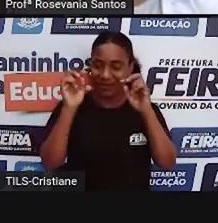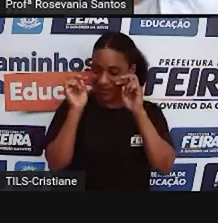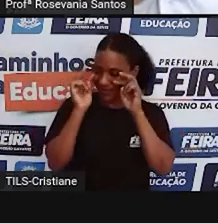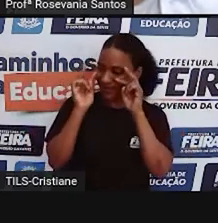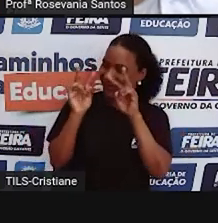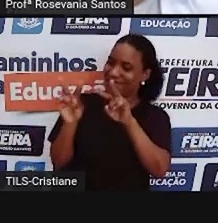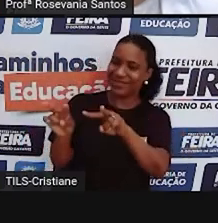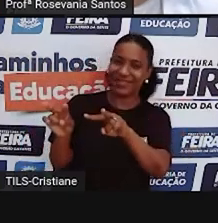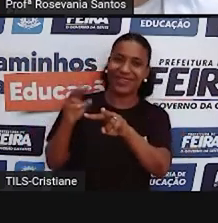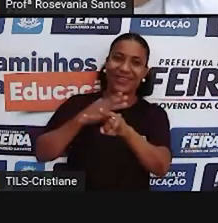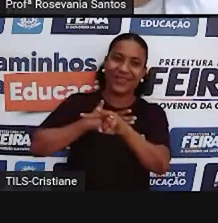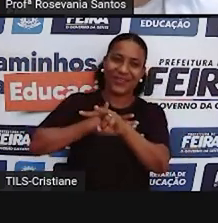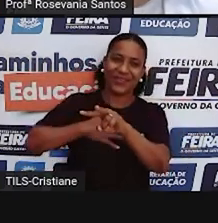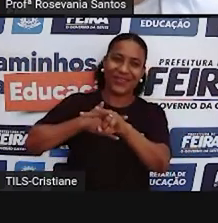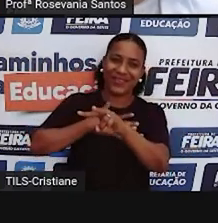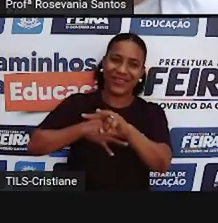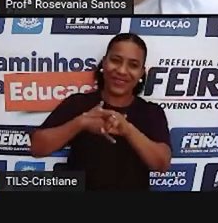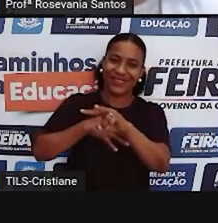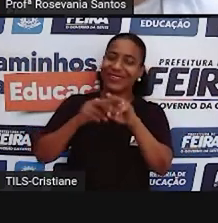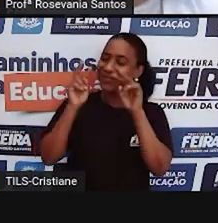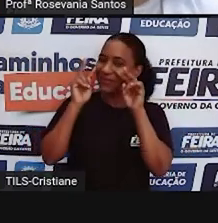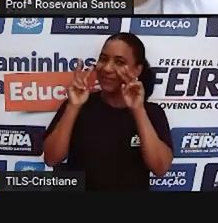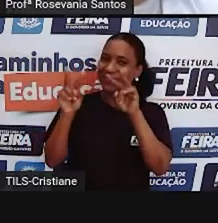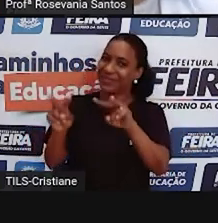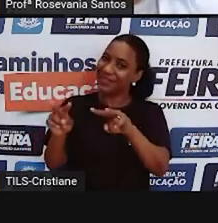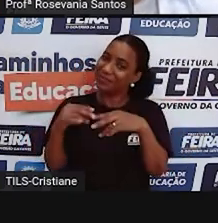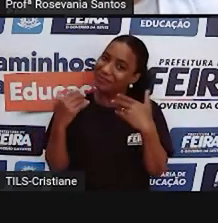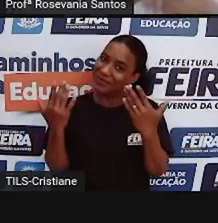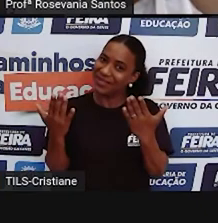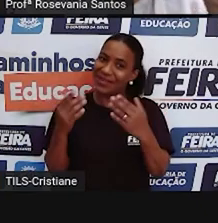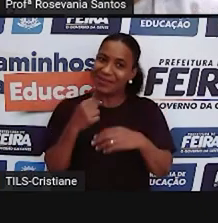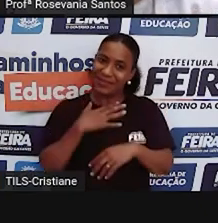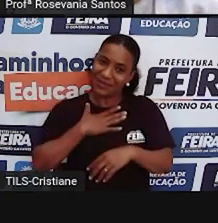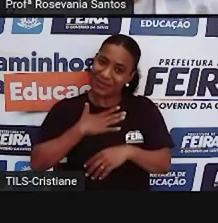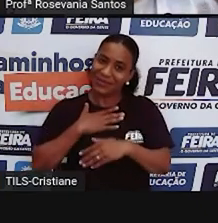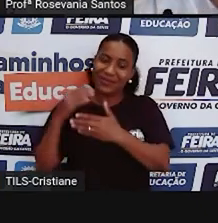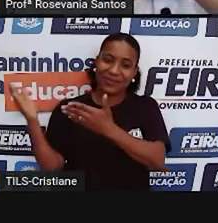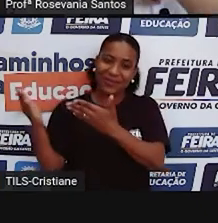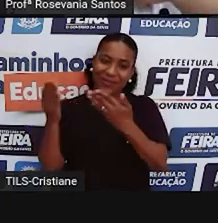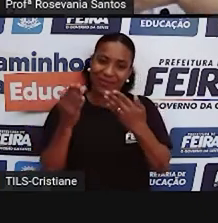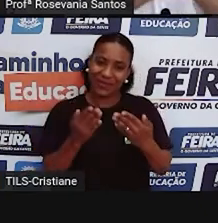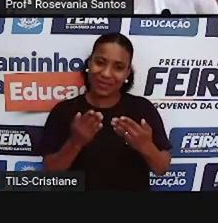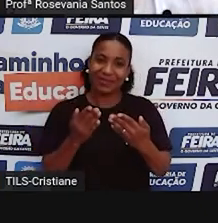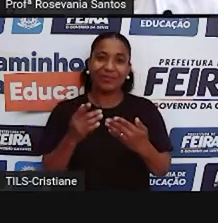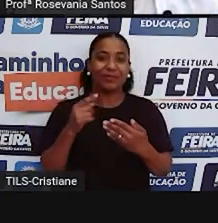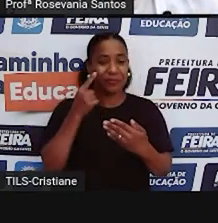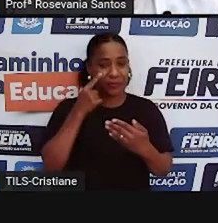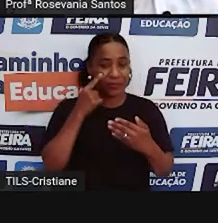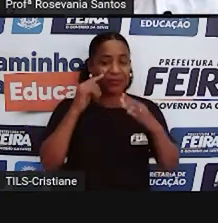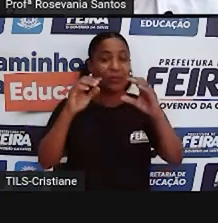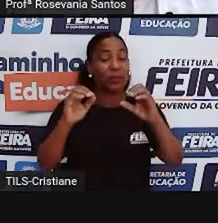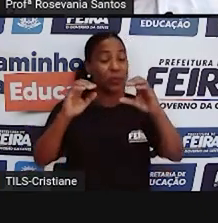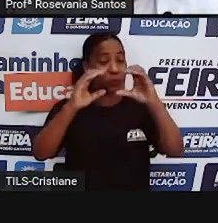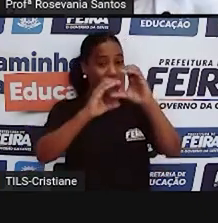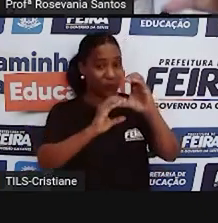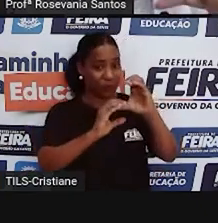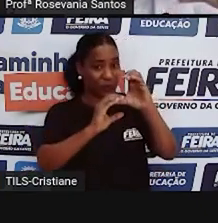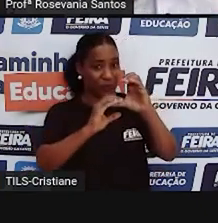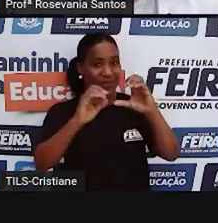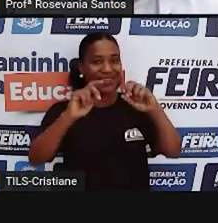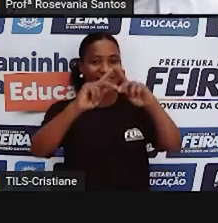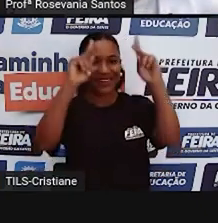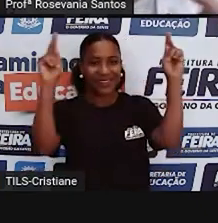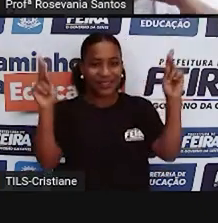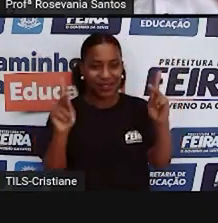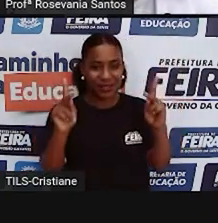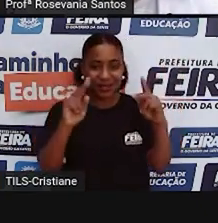adoro ficar ali observando aquelas maquetes. Não sei vocês, mas é um convite que eu faço para quando vocês forem no shopping olharem naquelas